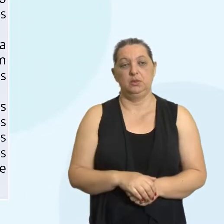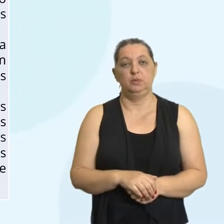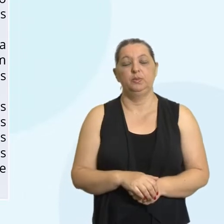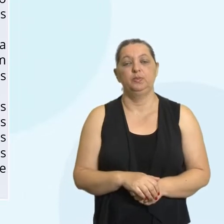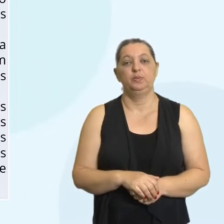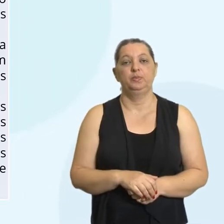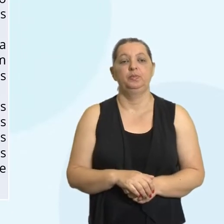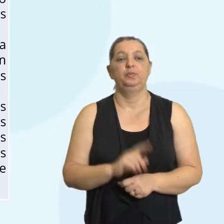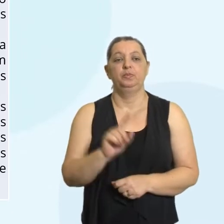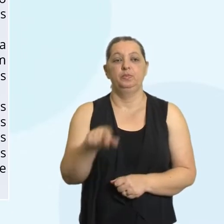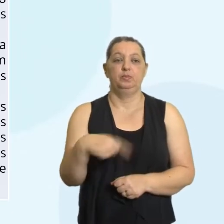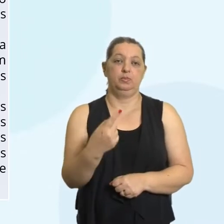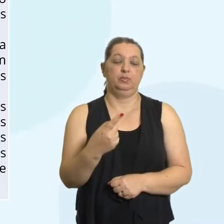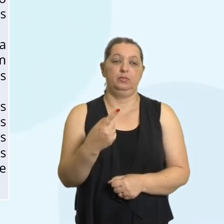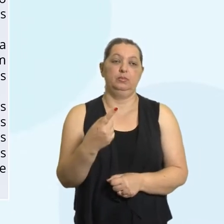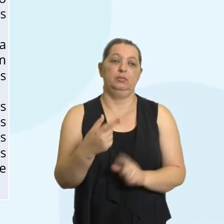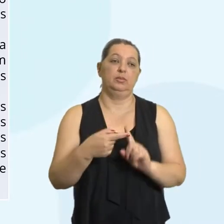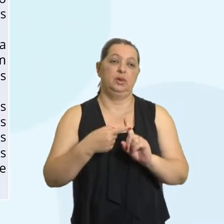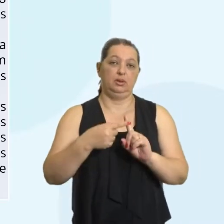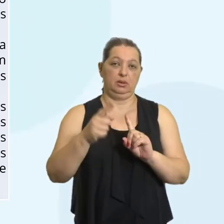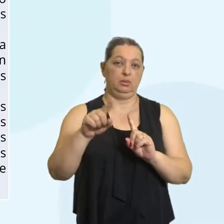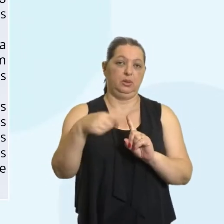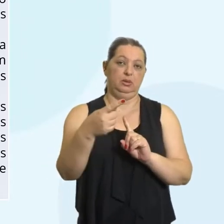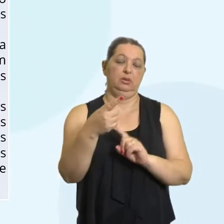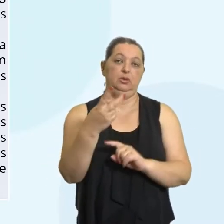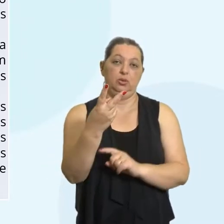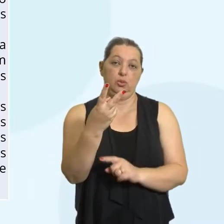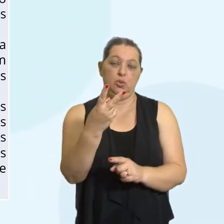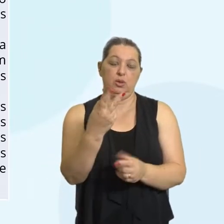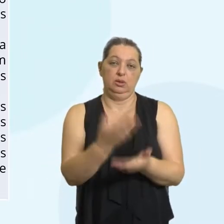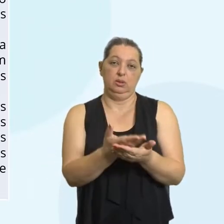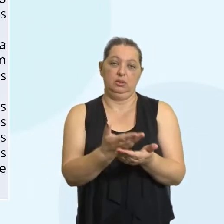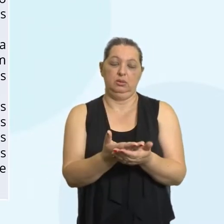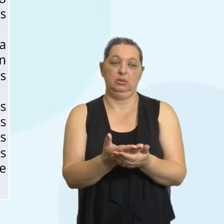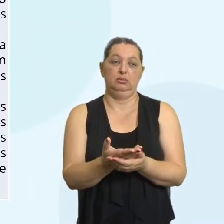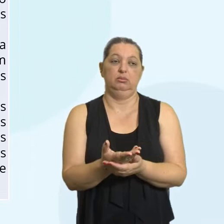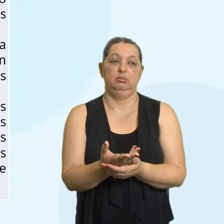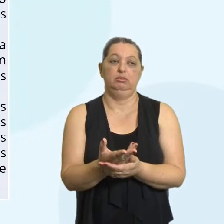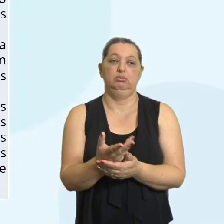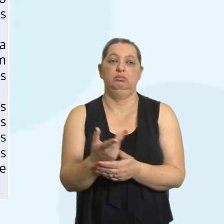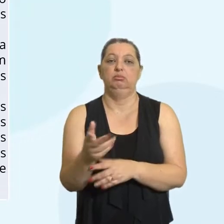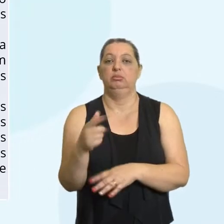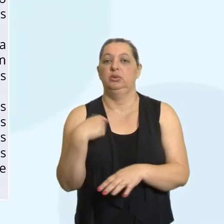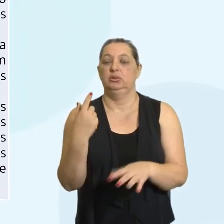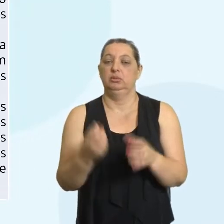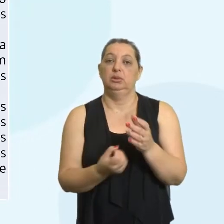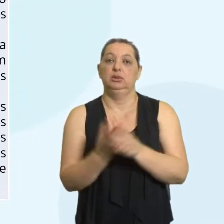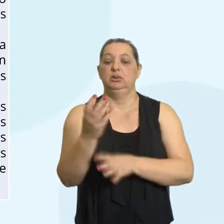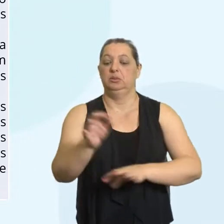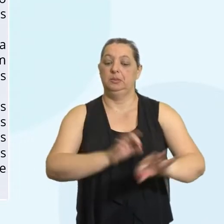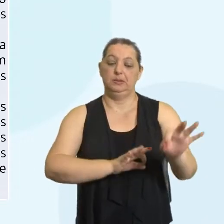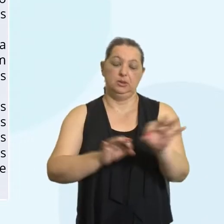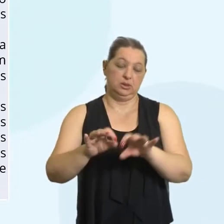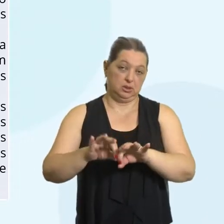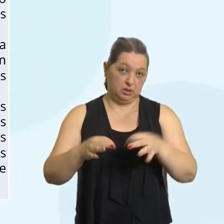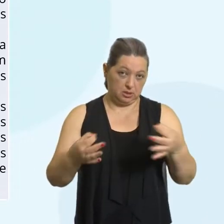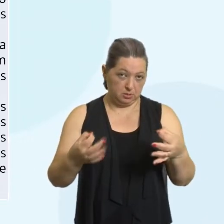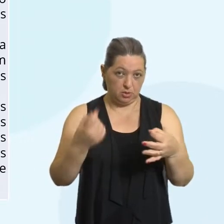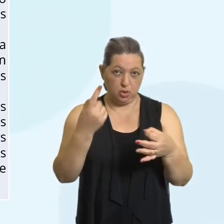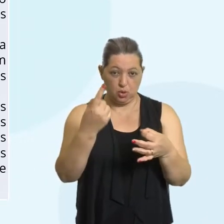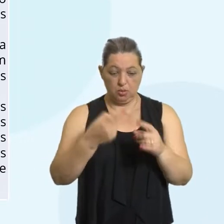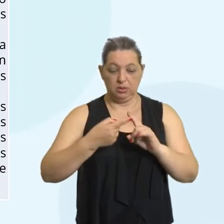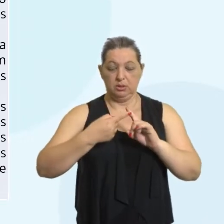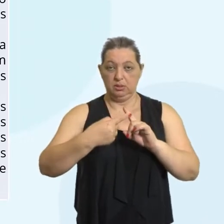passa para próxima semana duas aulas né a gente vai fazer um pequeno e simples projeto que vai durar uma semana e duas alças